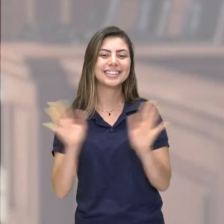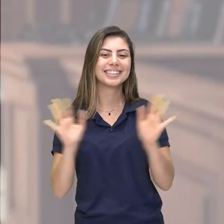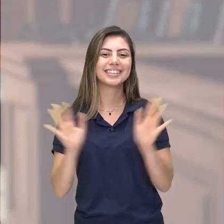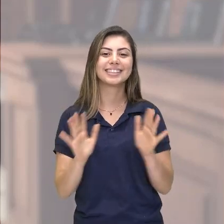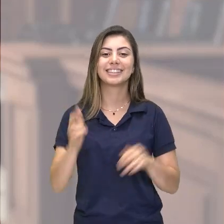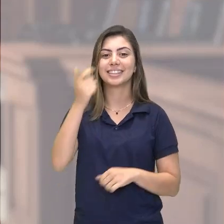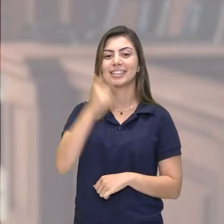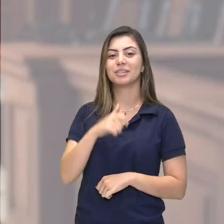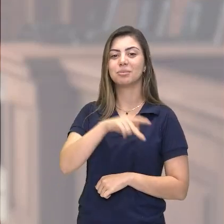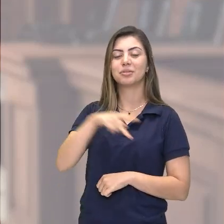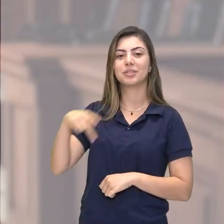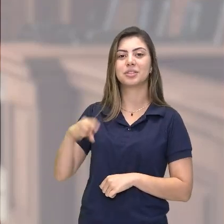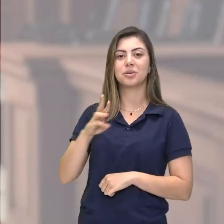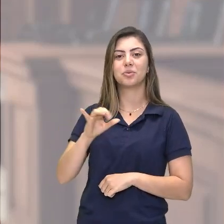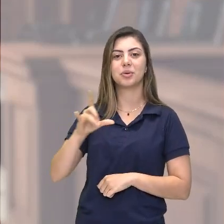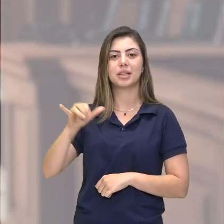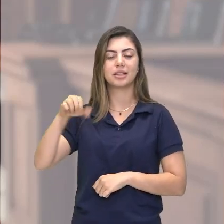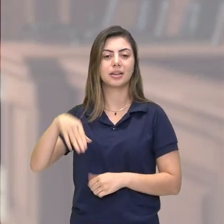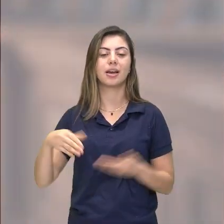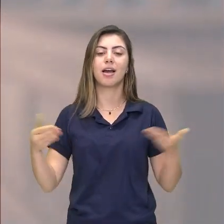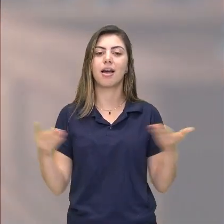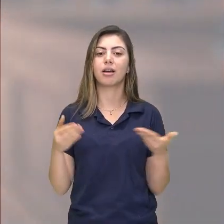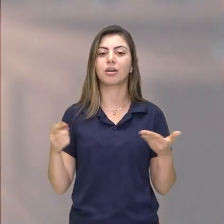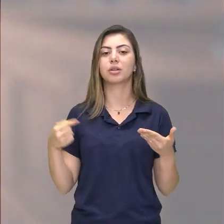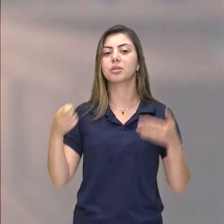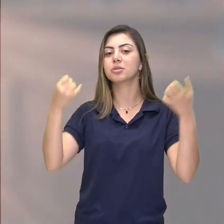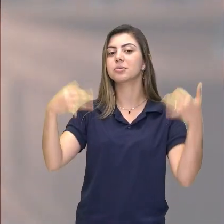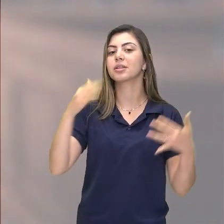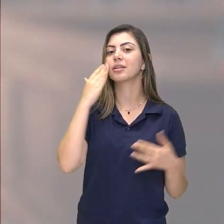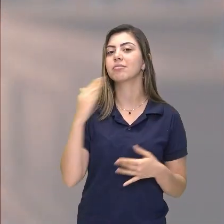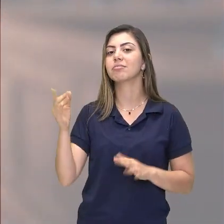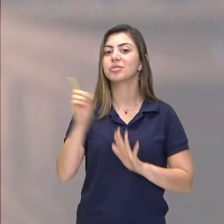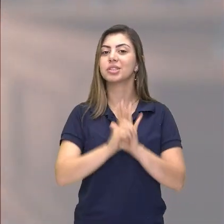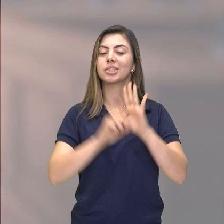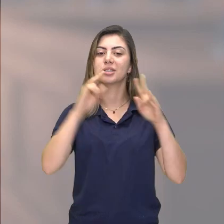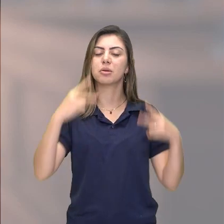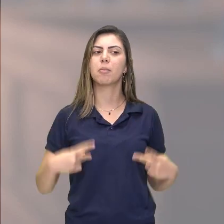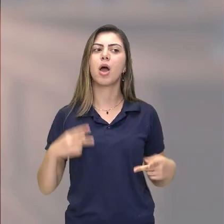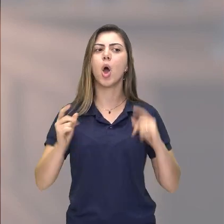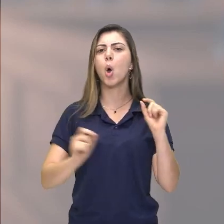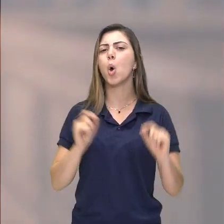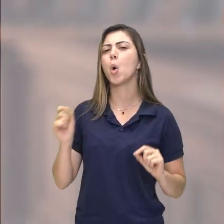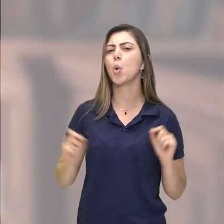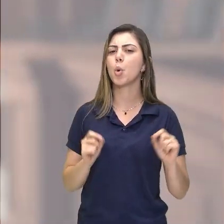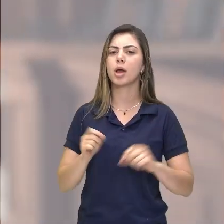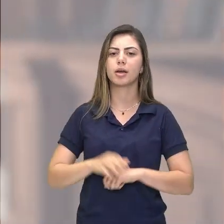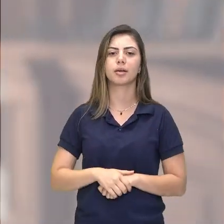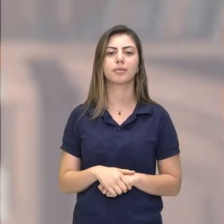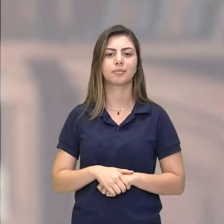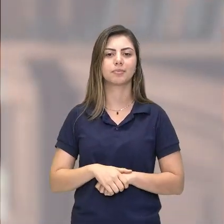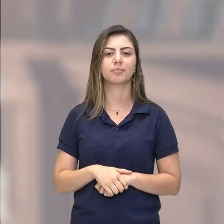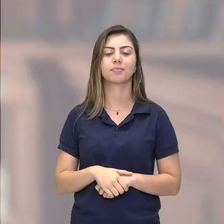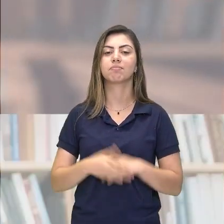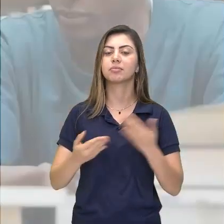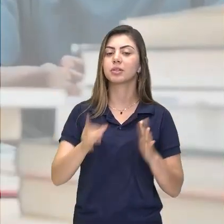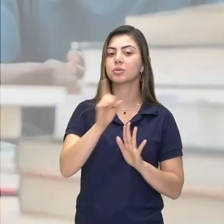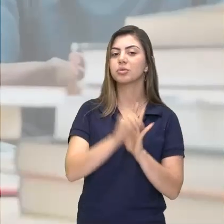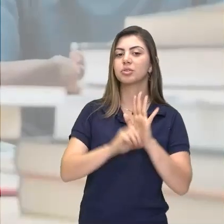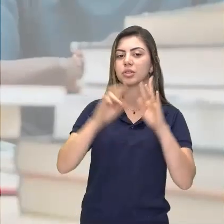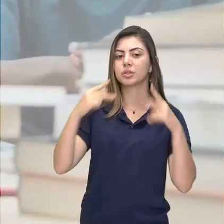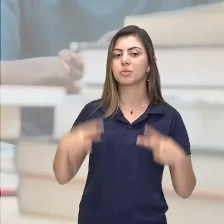aqui é o professor William Costa e hoje nós vamos falar sobre direitos humanos. O que são esses direitos humanos? Direitos humanos